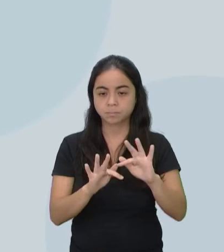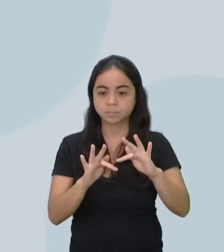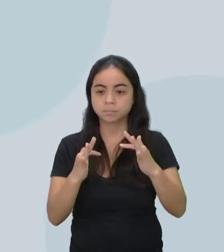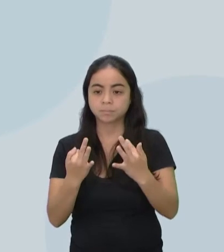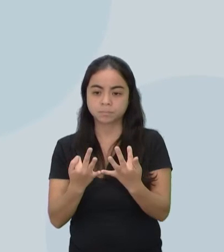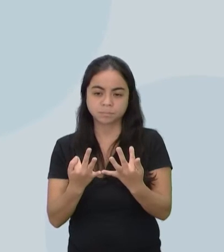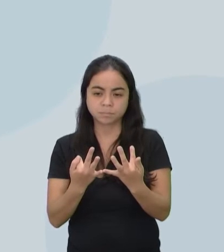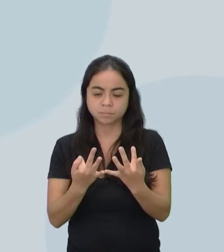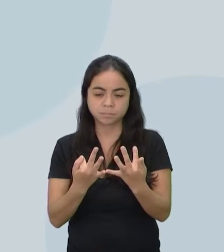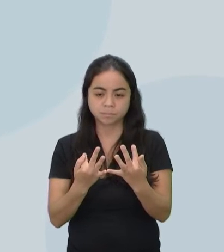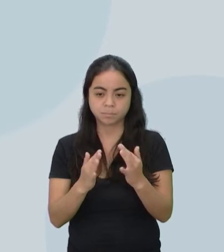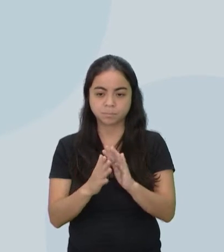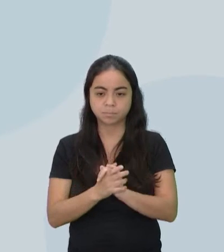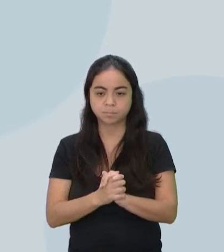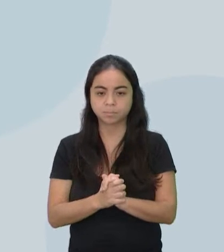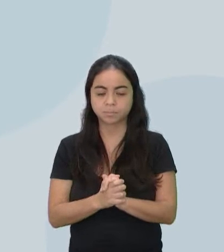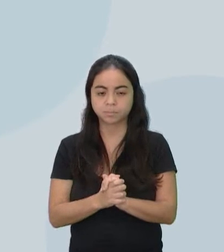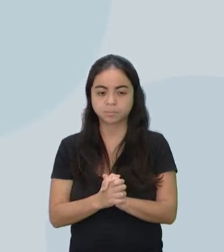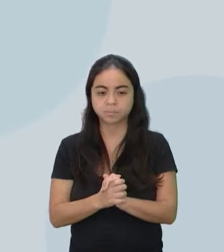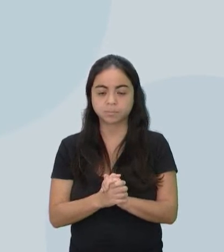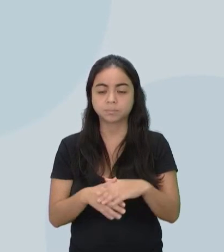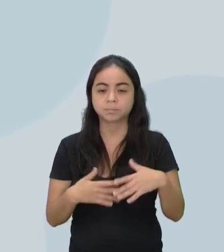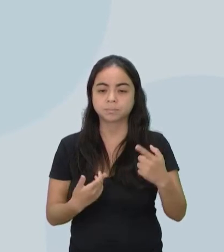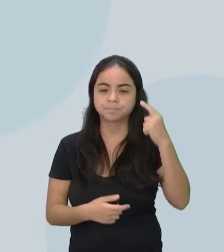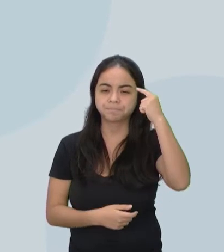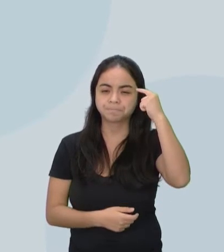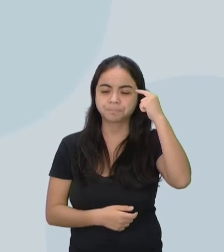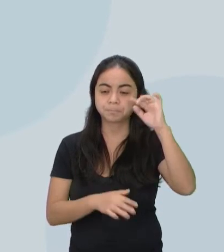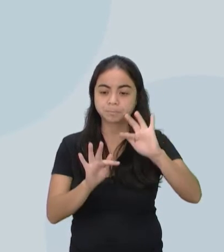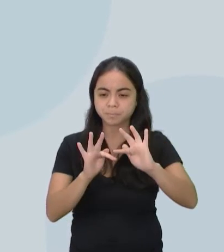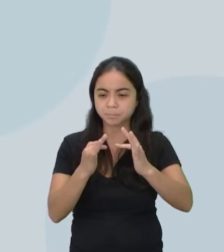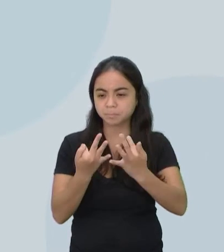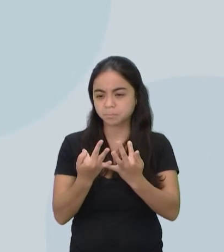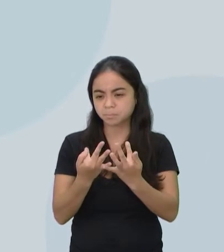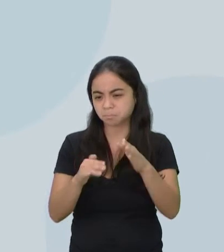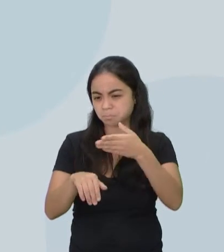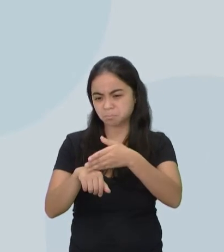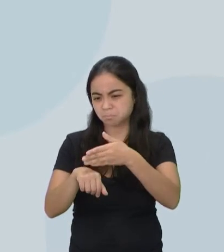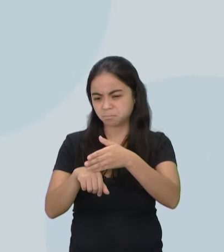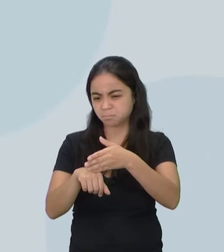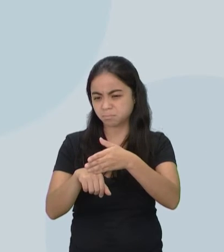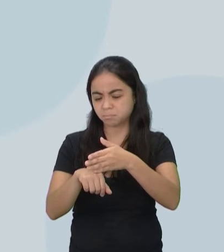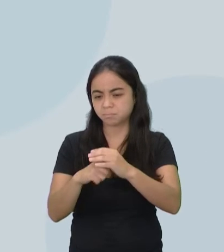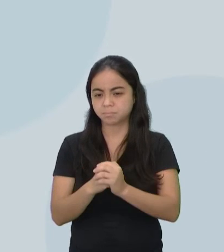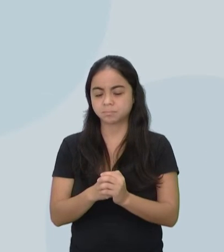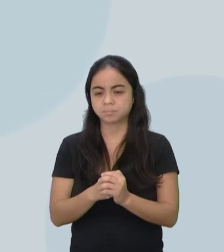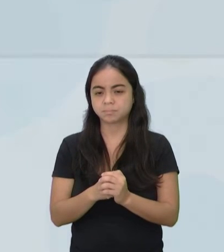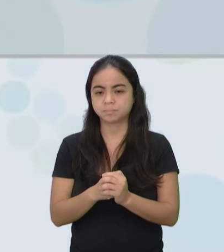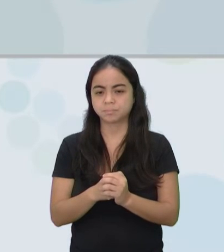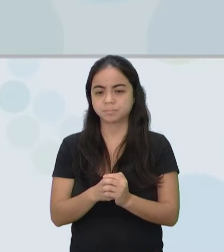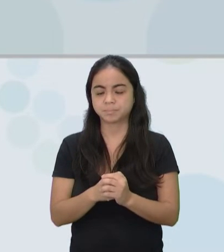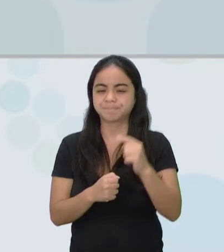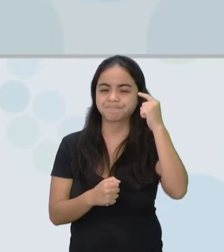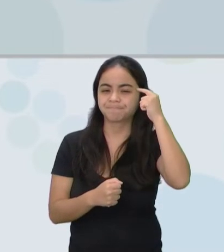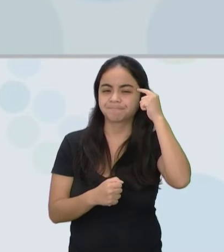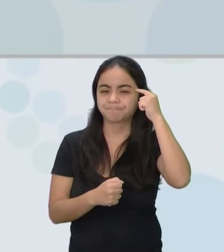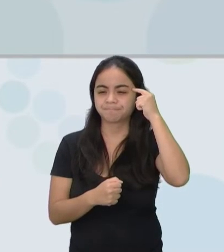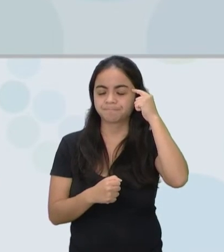família fictícia. Então, pensando aí em qualquer família, pensando que são